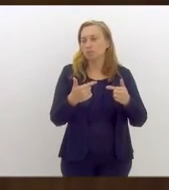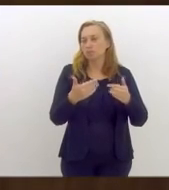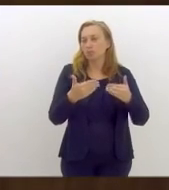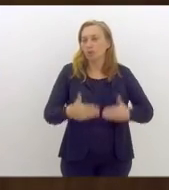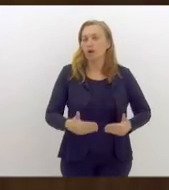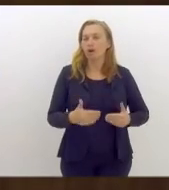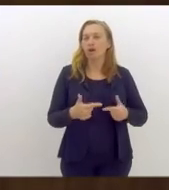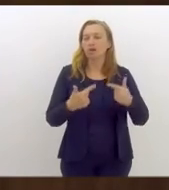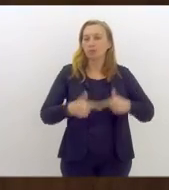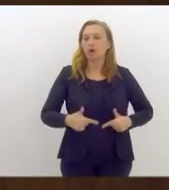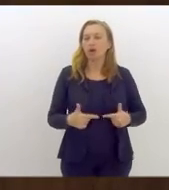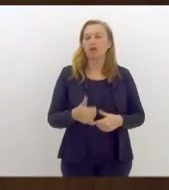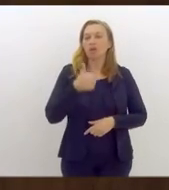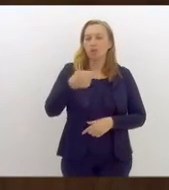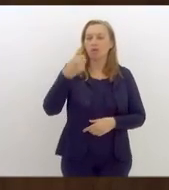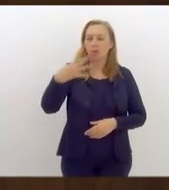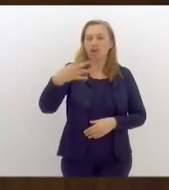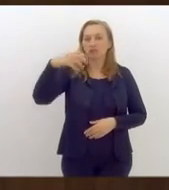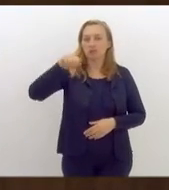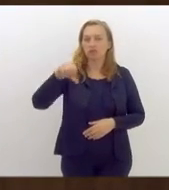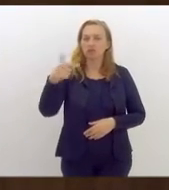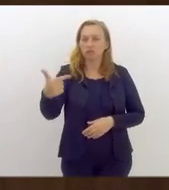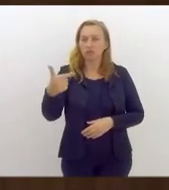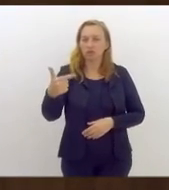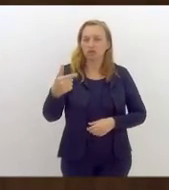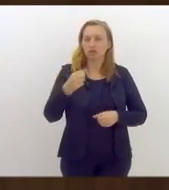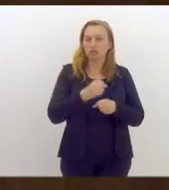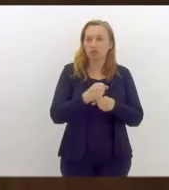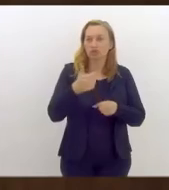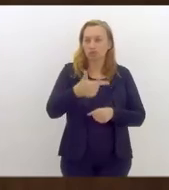resolução 1492, de 2022,